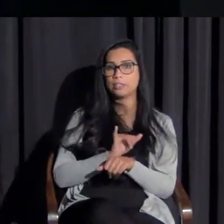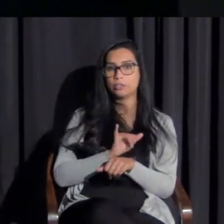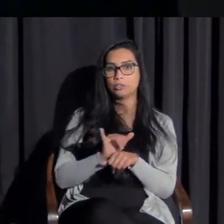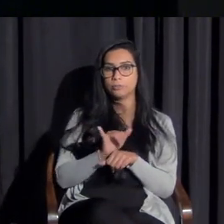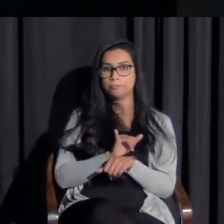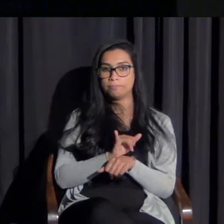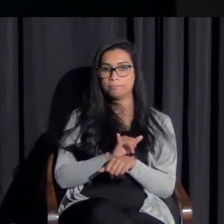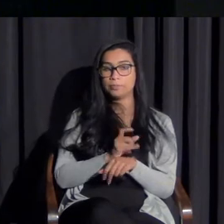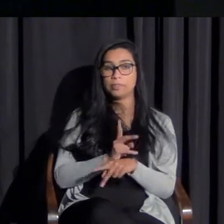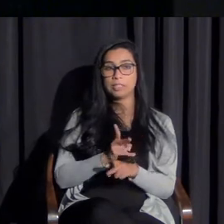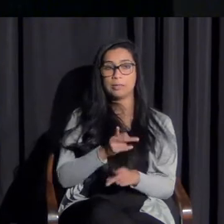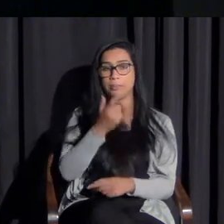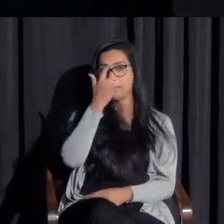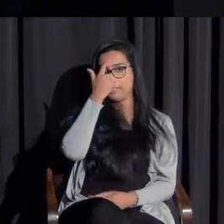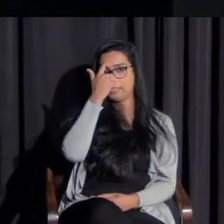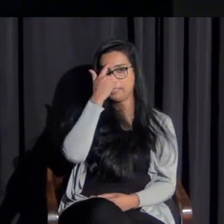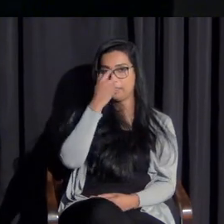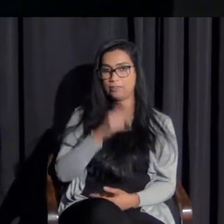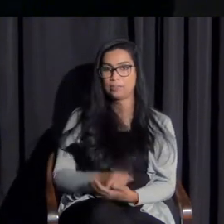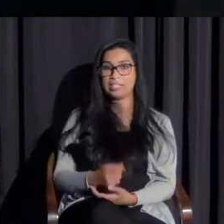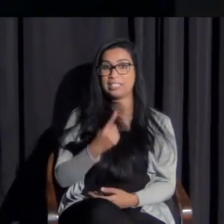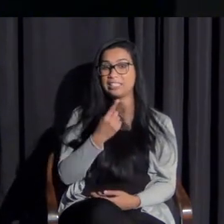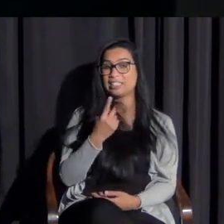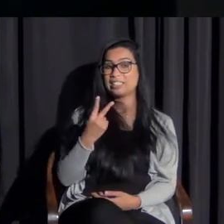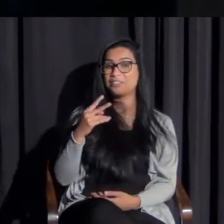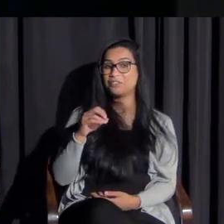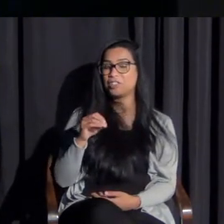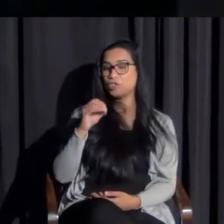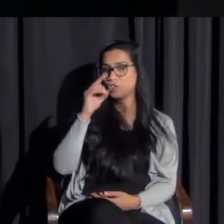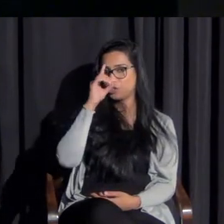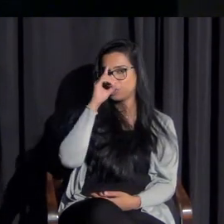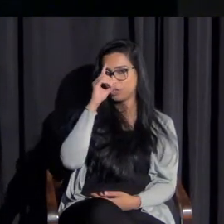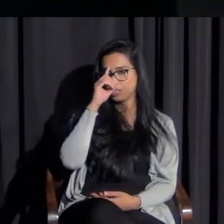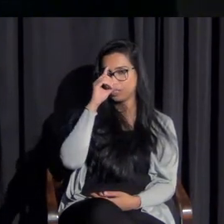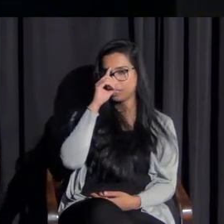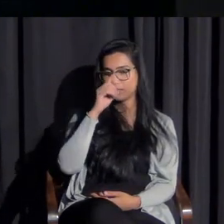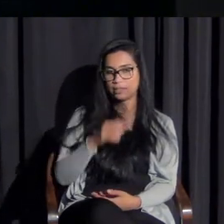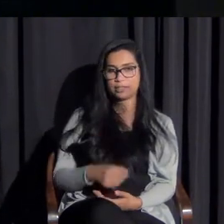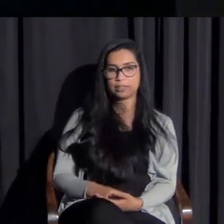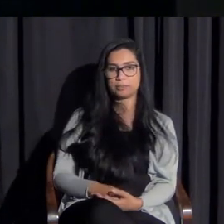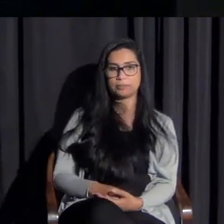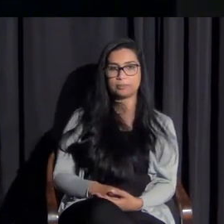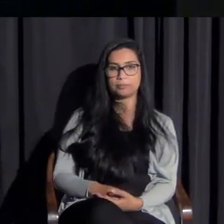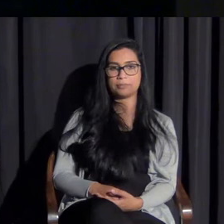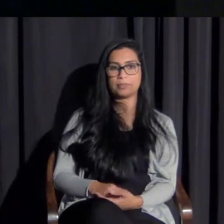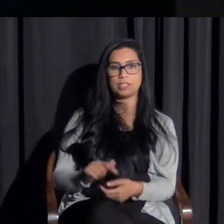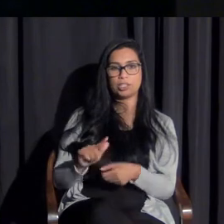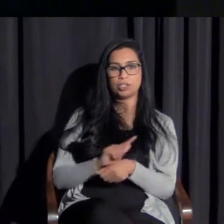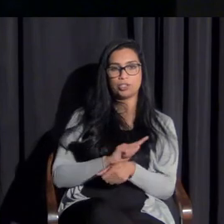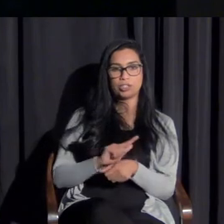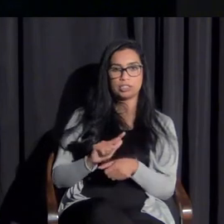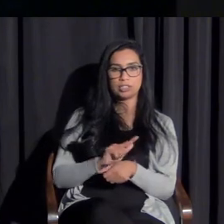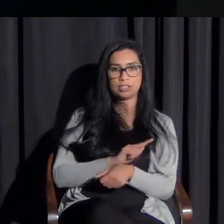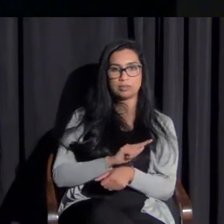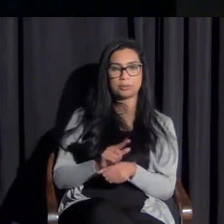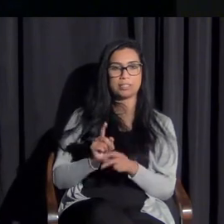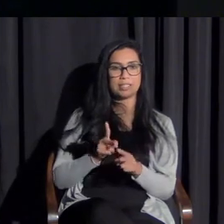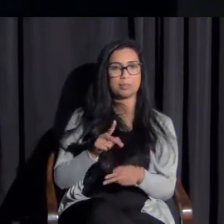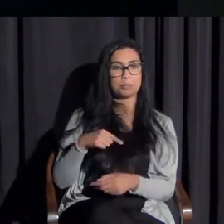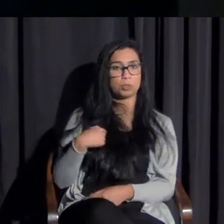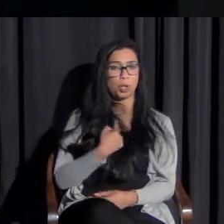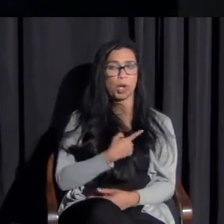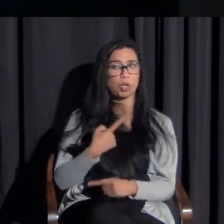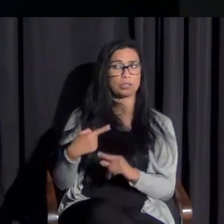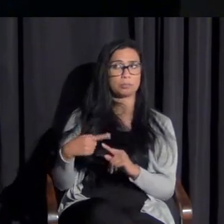Então, assim, nesses 120 dias que nós estamos na gestão, né, eu digo nós porque a